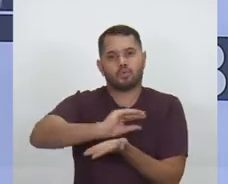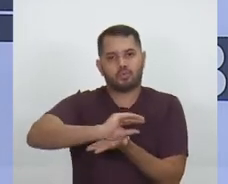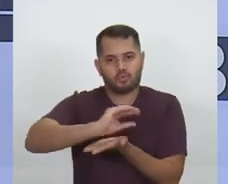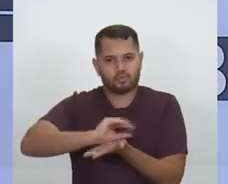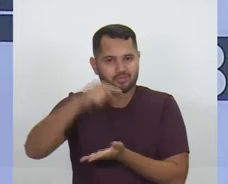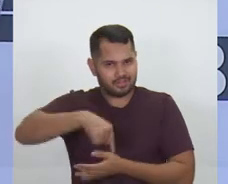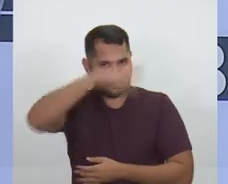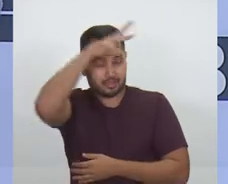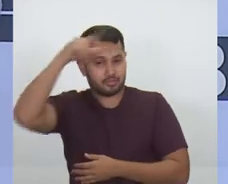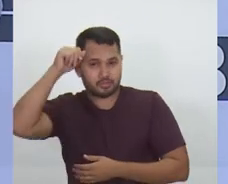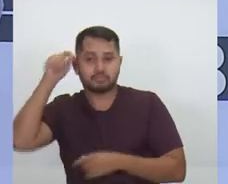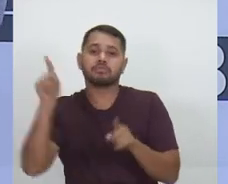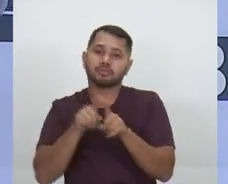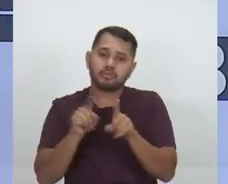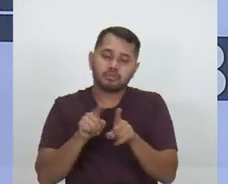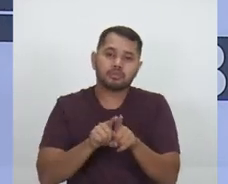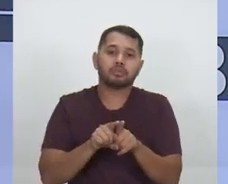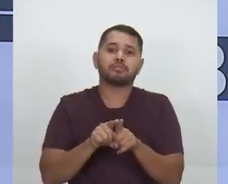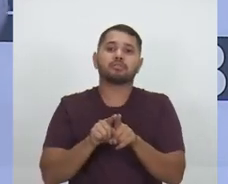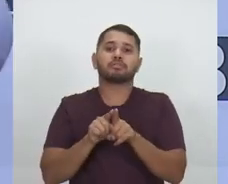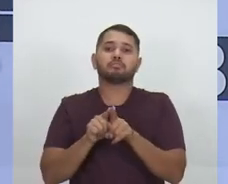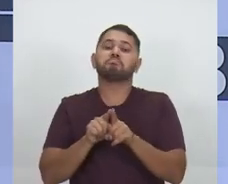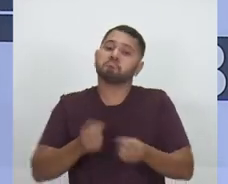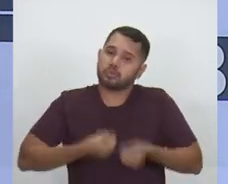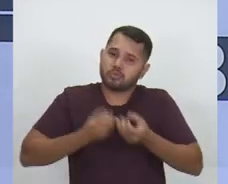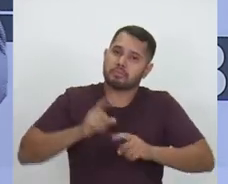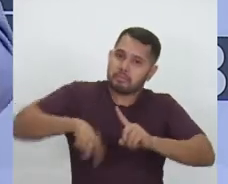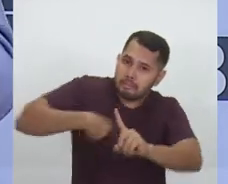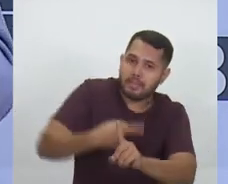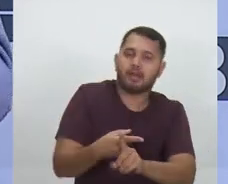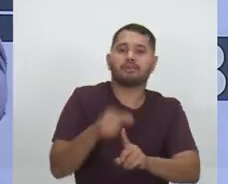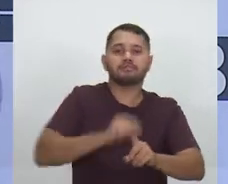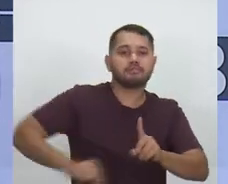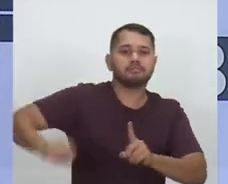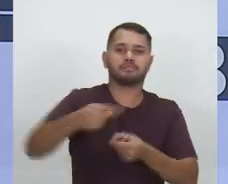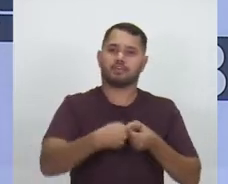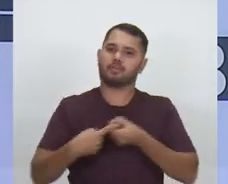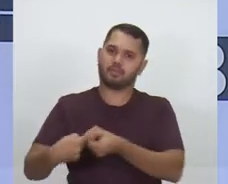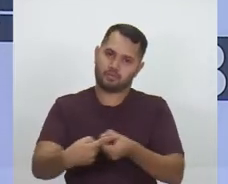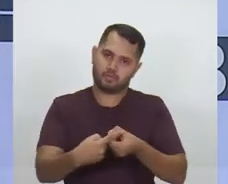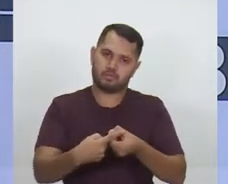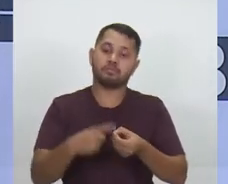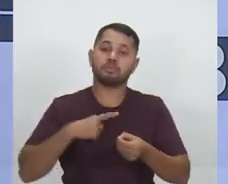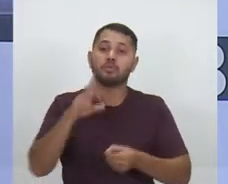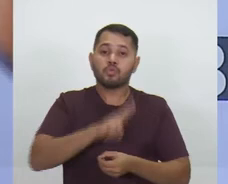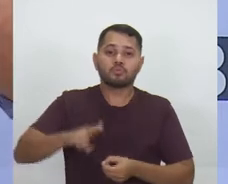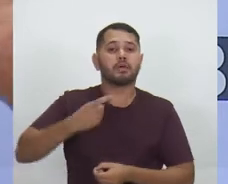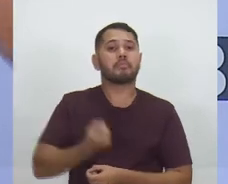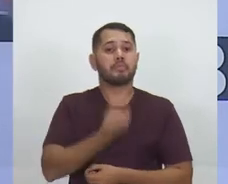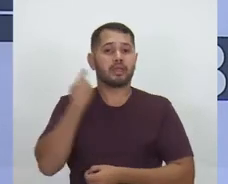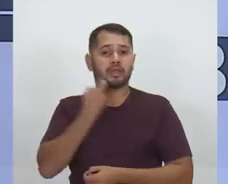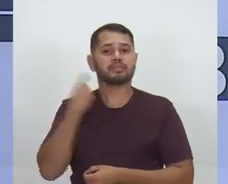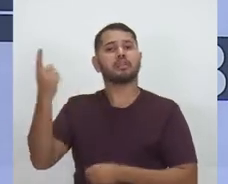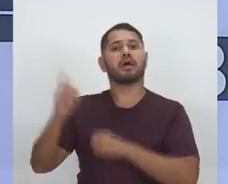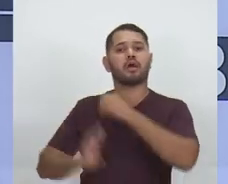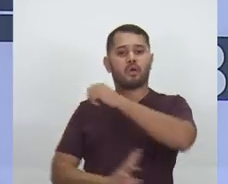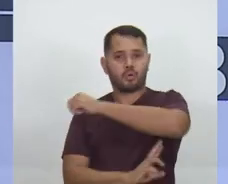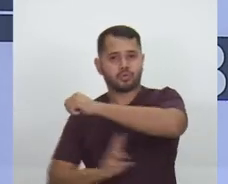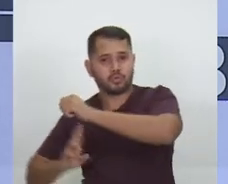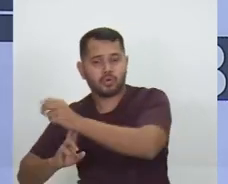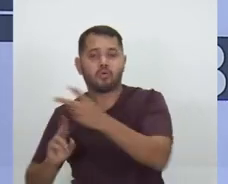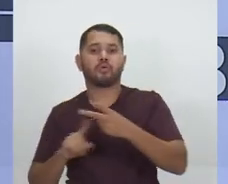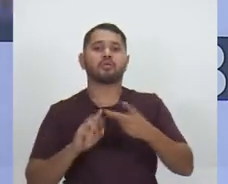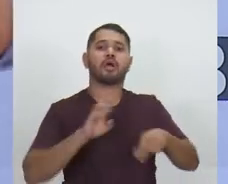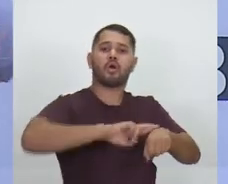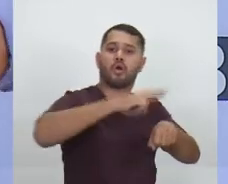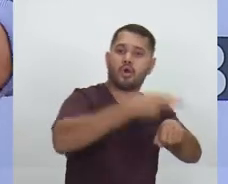assim nós podemos é é produzir mais no nosso interior nós consumimos o peixe que vem de rondônia o peixe que vem de